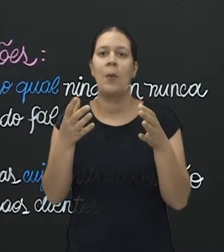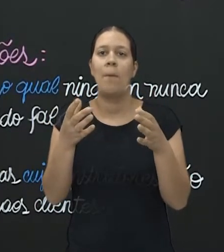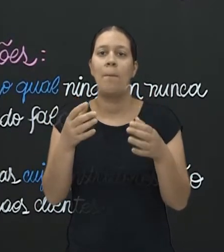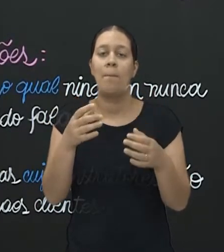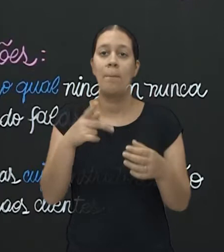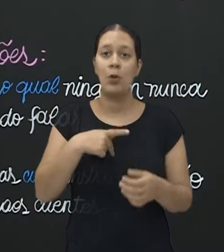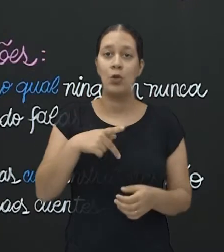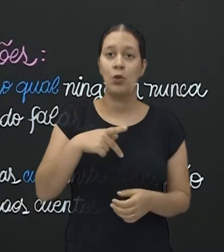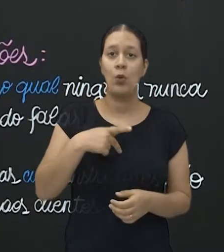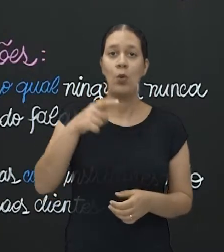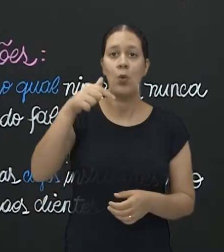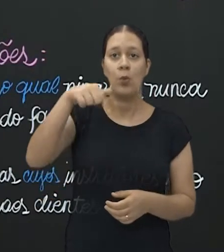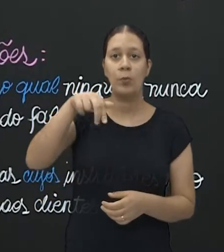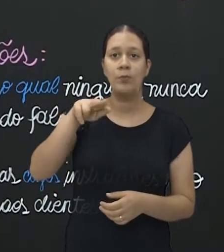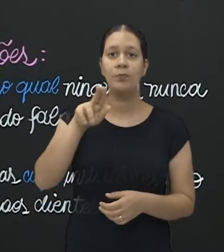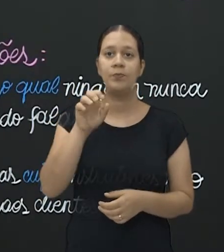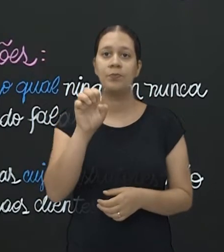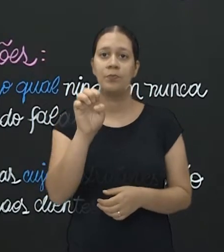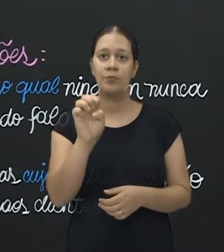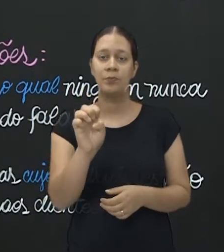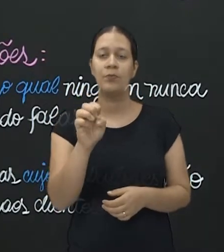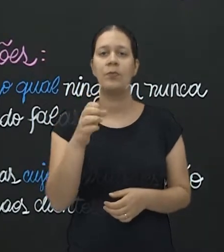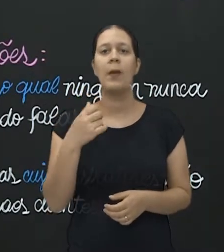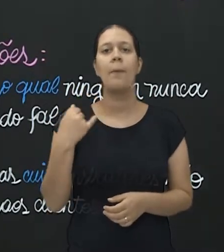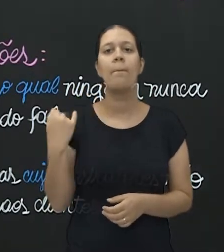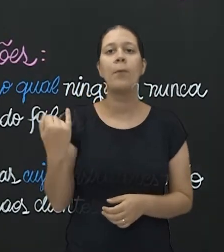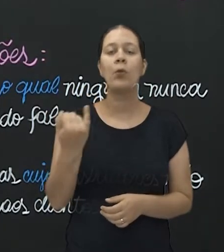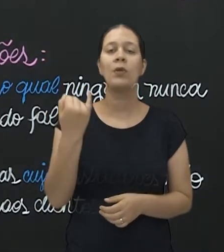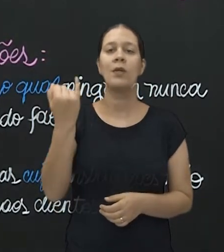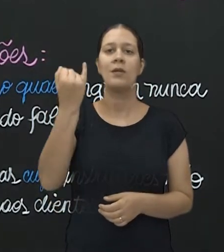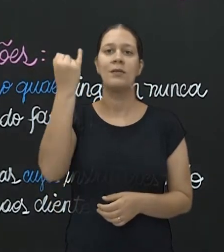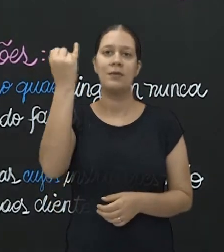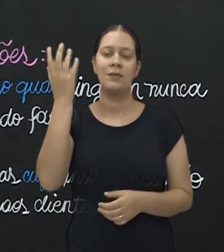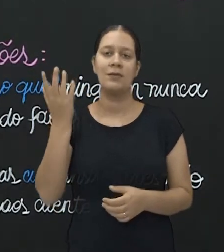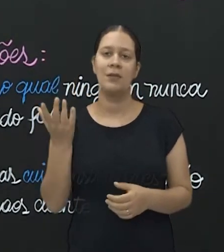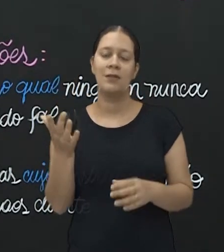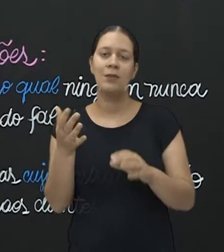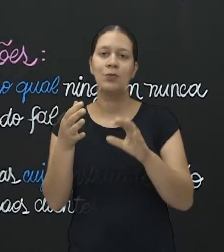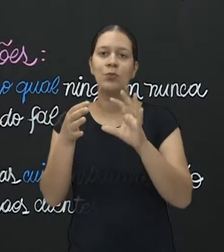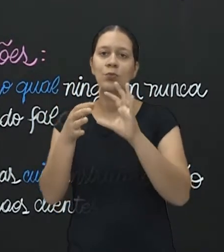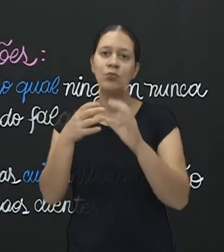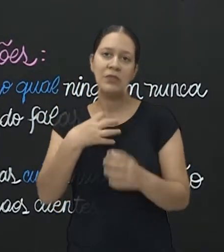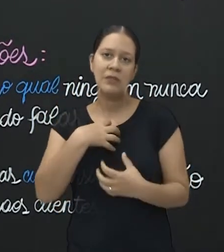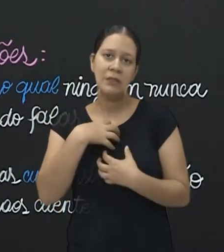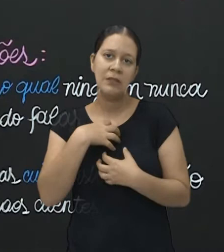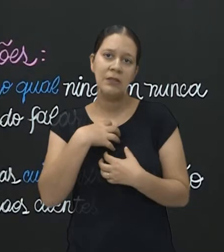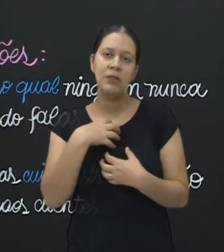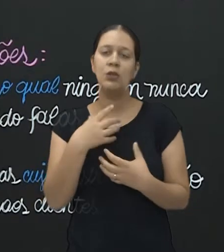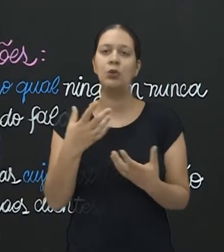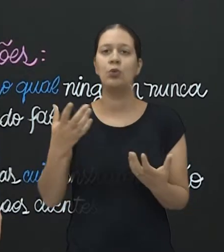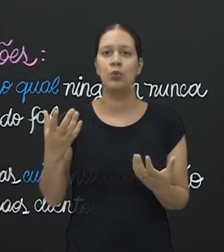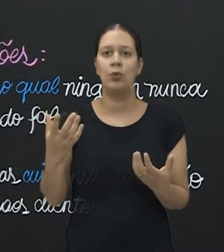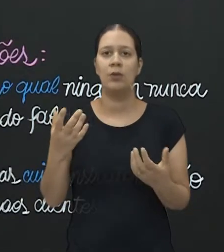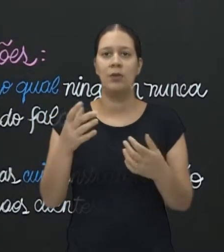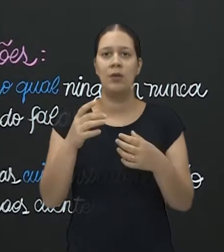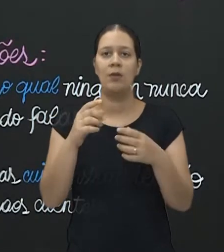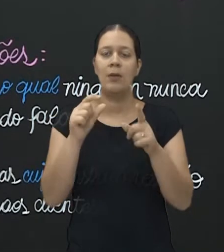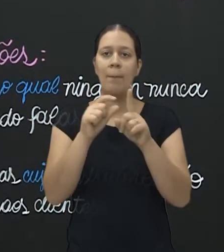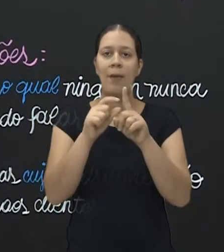Por isso que a gente diz que esse pronome exerce um papel importante na coesão referencial, funcionando também como